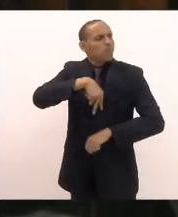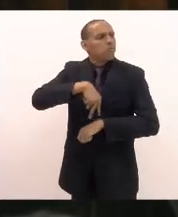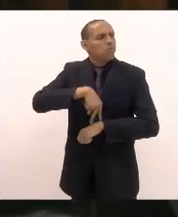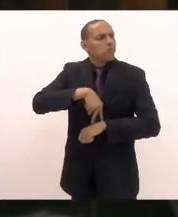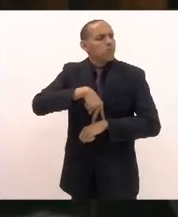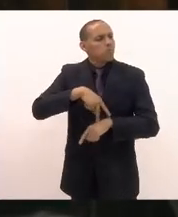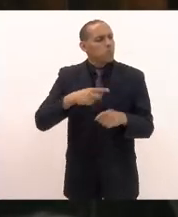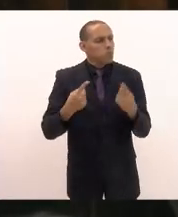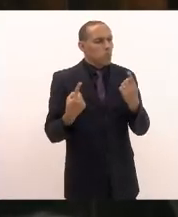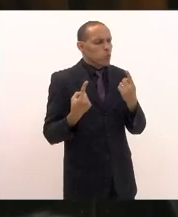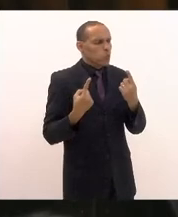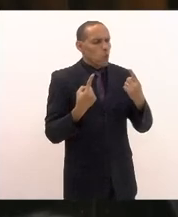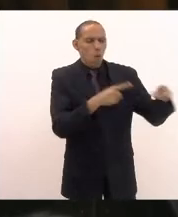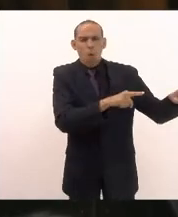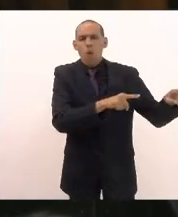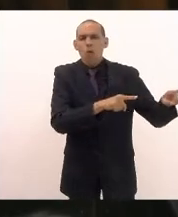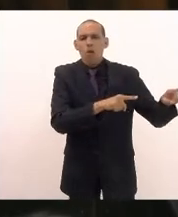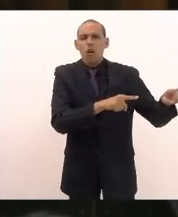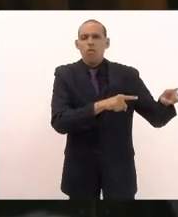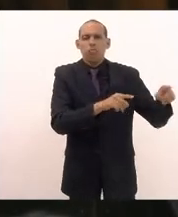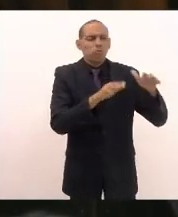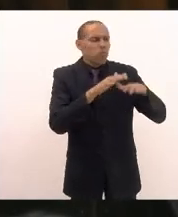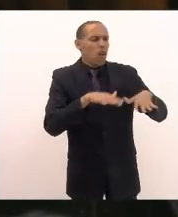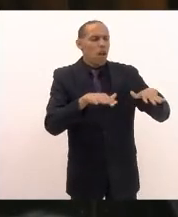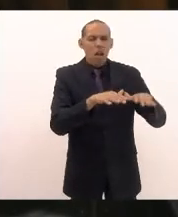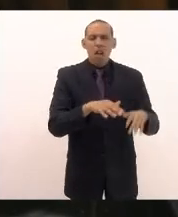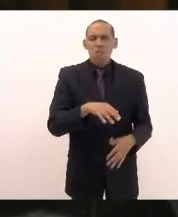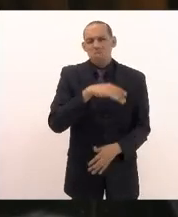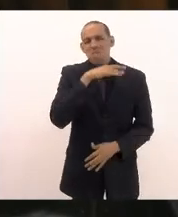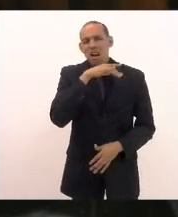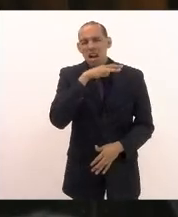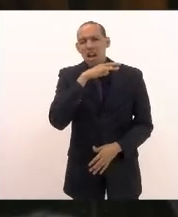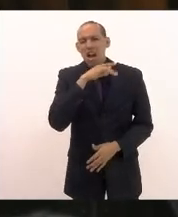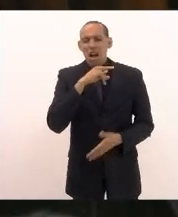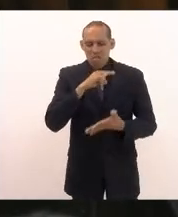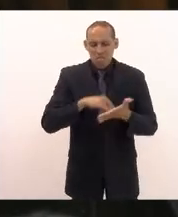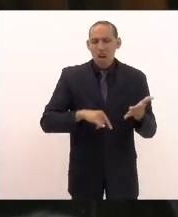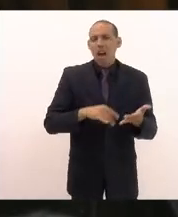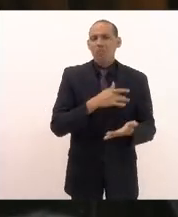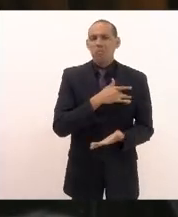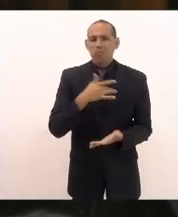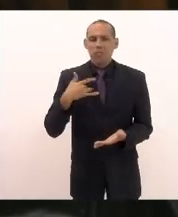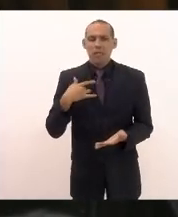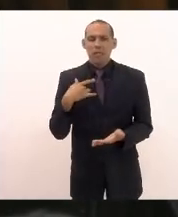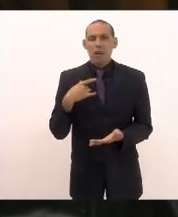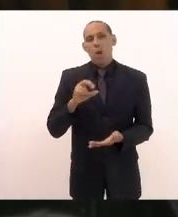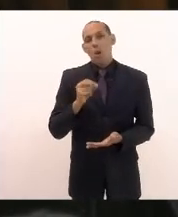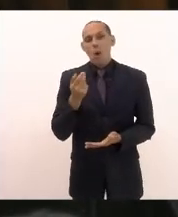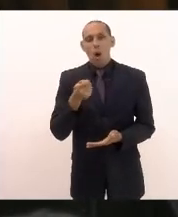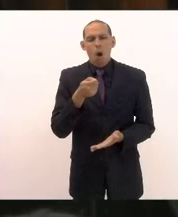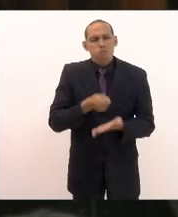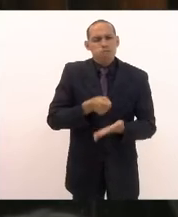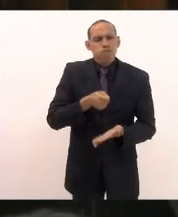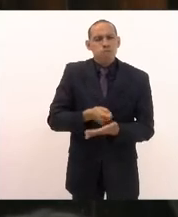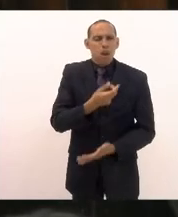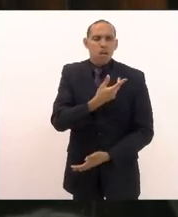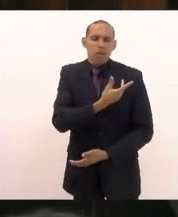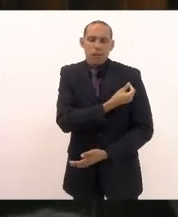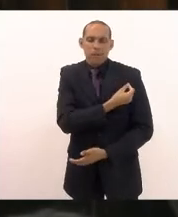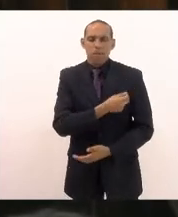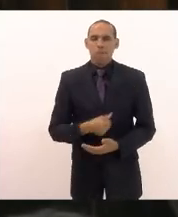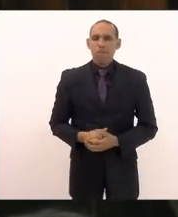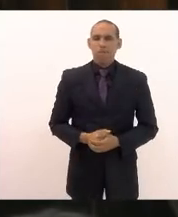medidas ditatoriais, tirânicas, chamadas passaporte sanitário e obrigatoriedade vacinal.